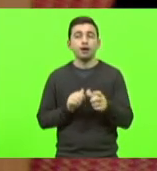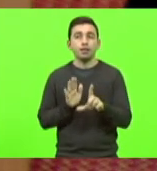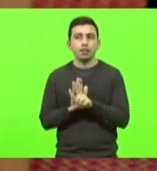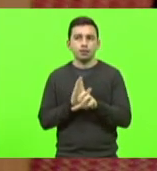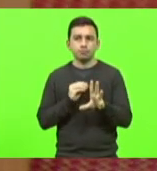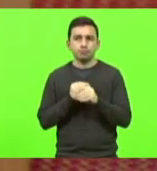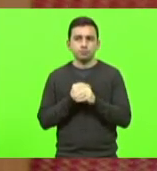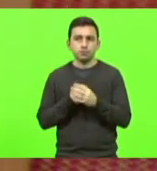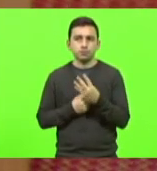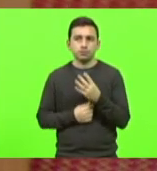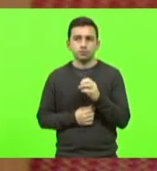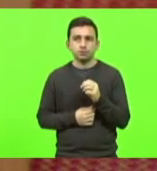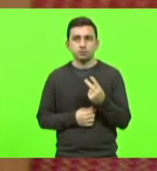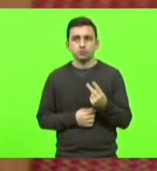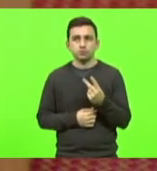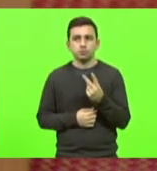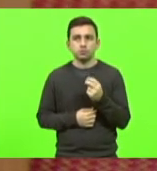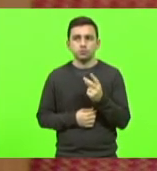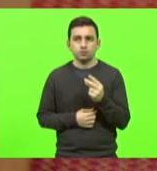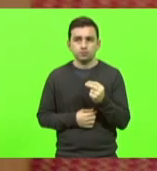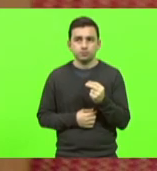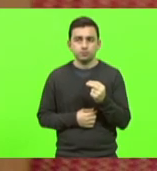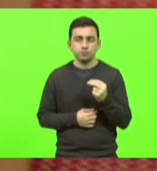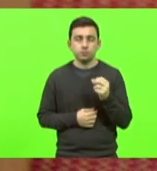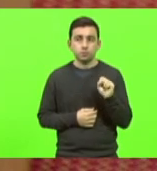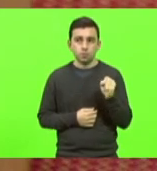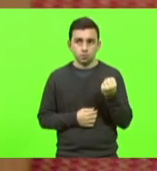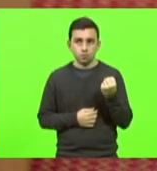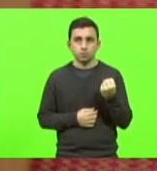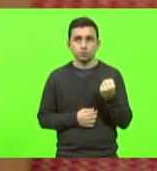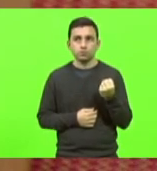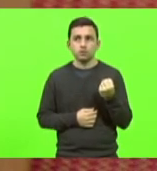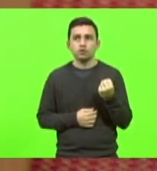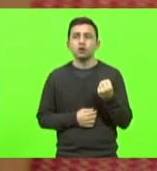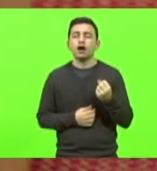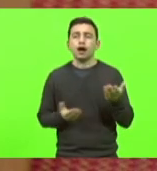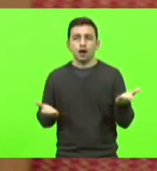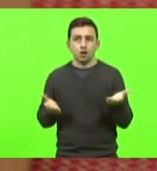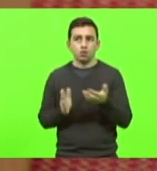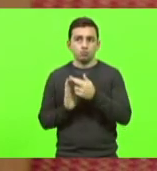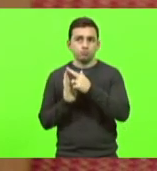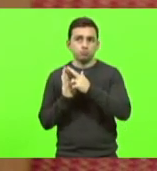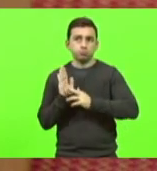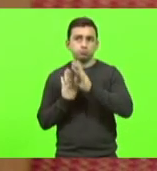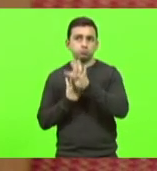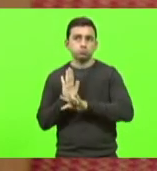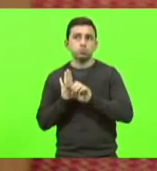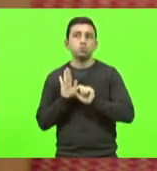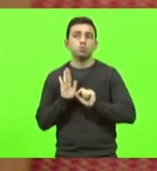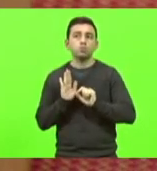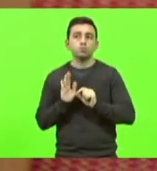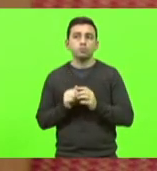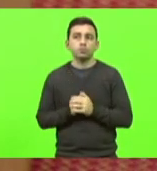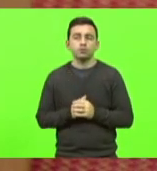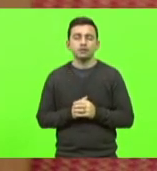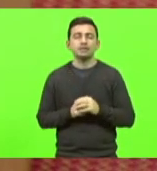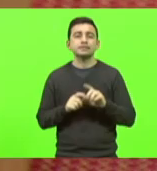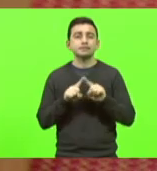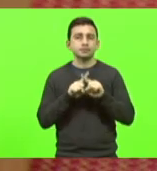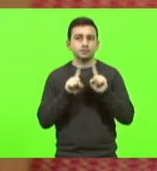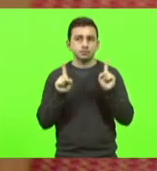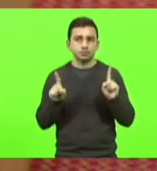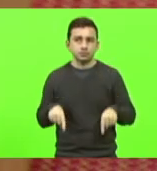418 2008 que passa a ter a seguinte redação E aí e os servidores